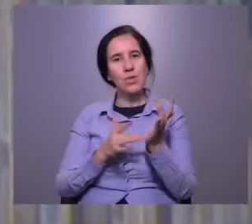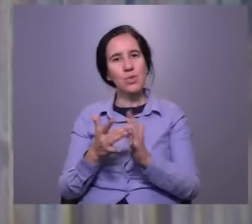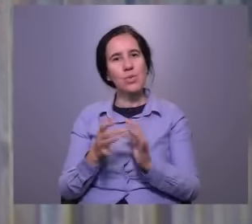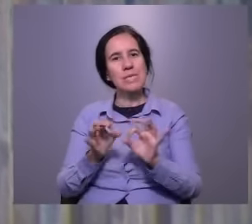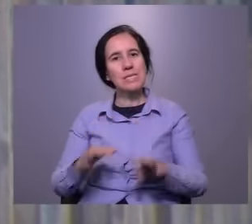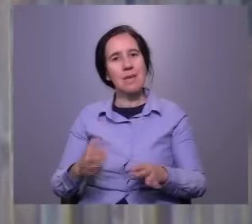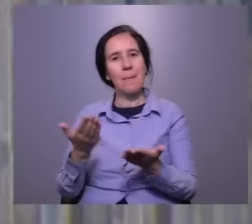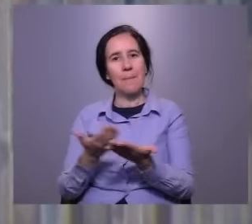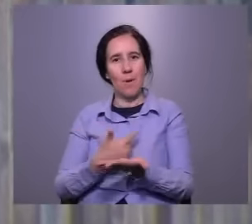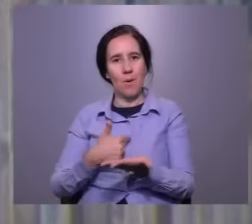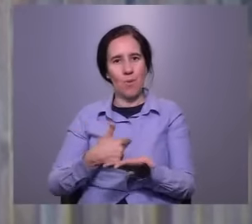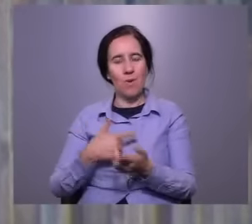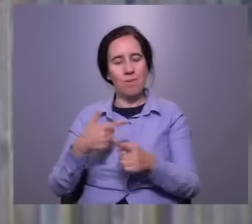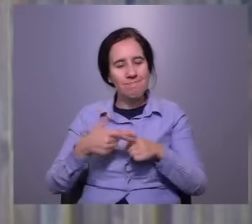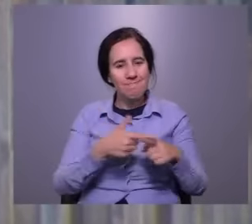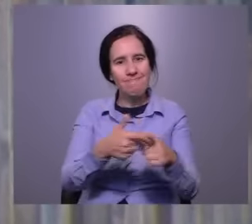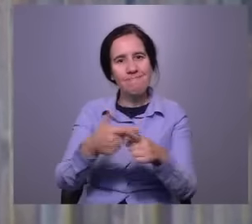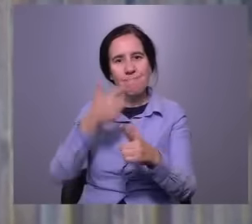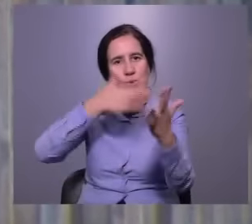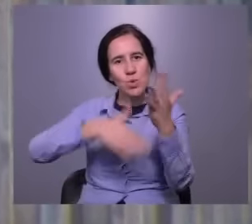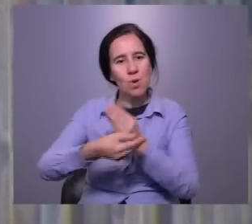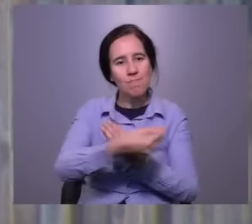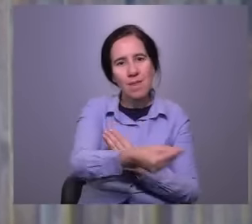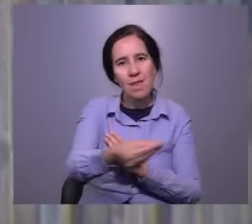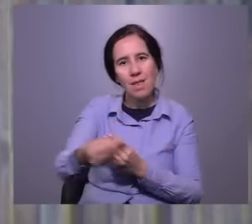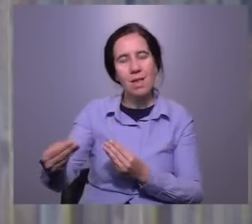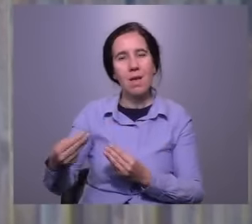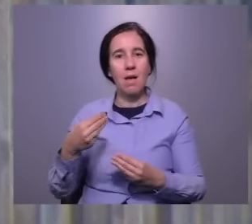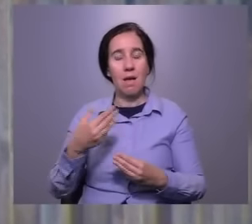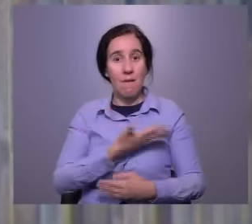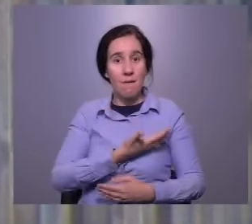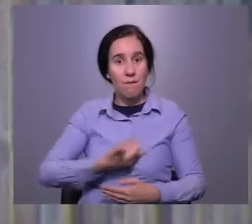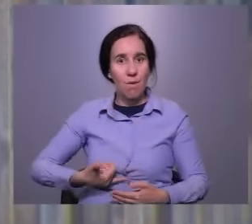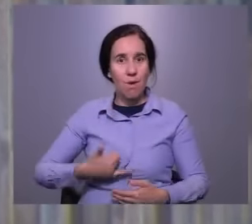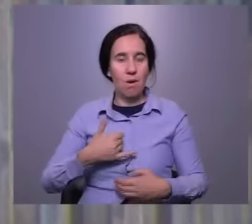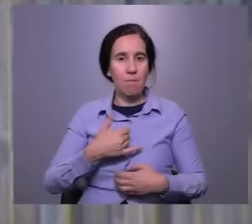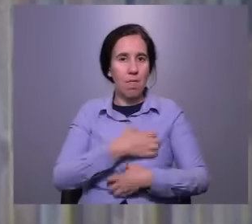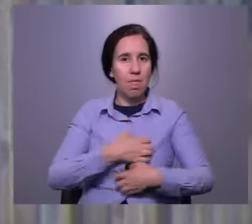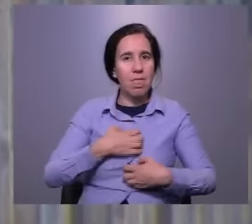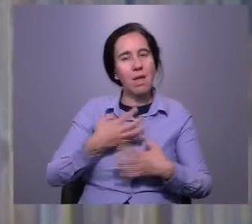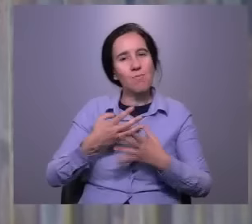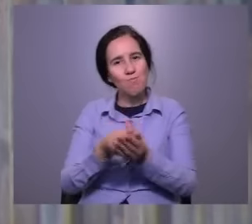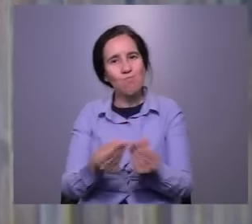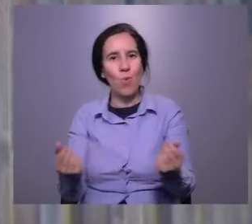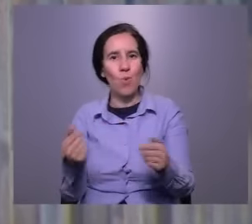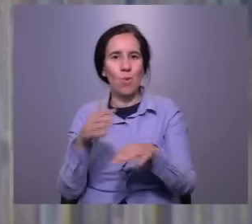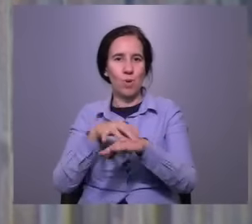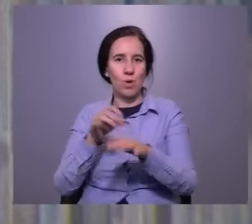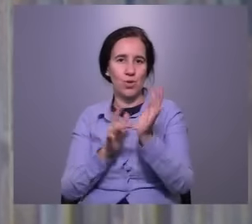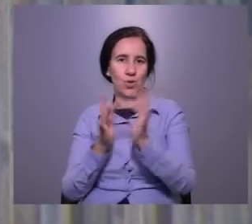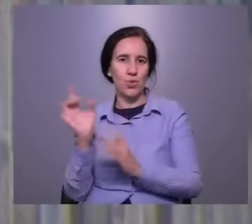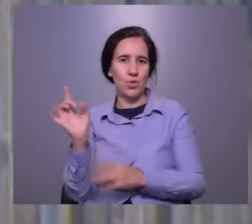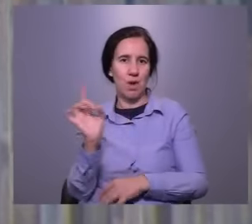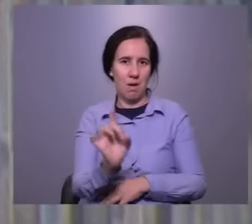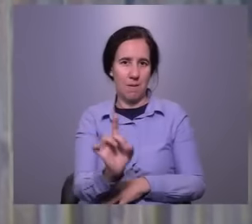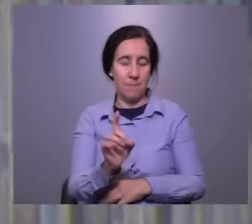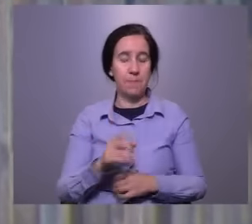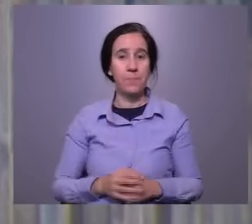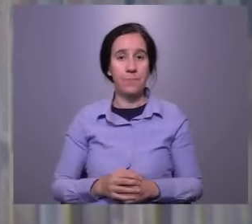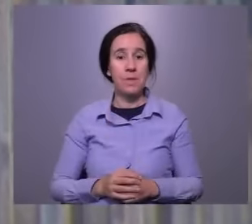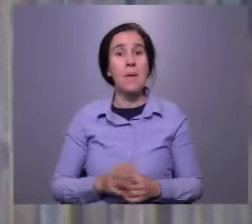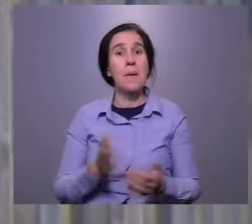multiplicar os pães e os peixes. Por isso, Jesus mostra-nos no Evangelho que é o pão partido